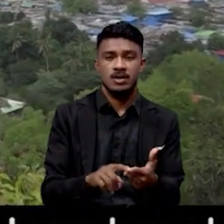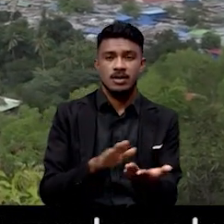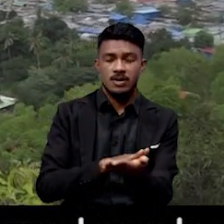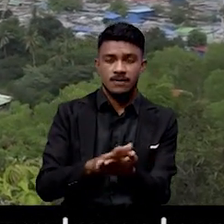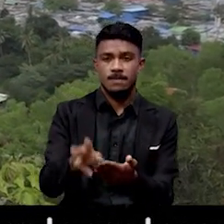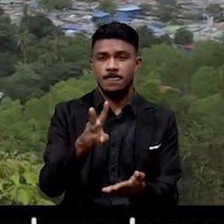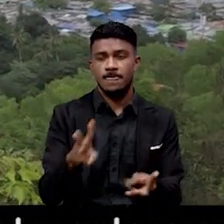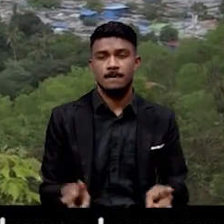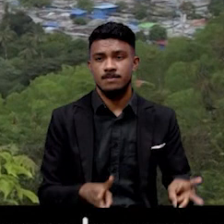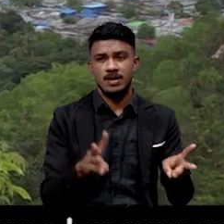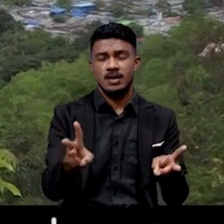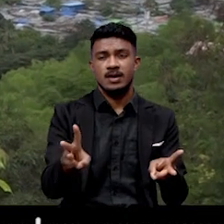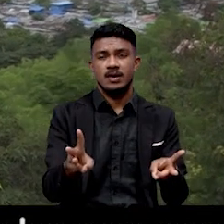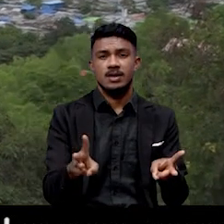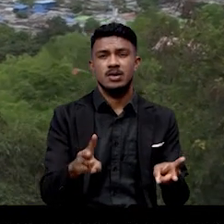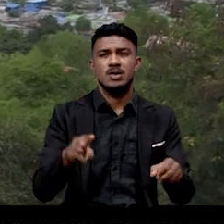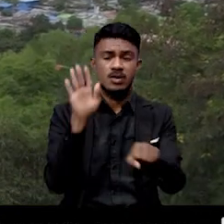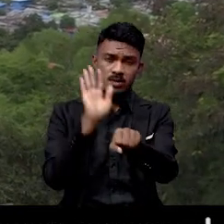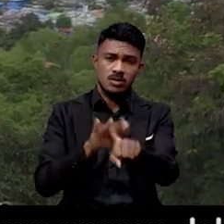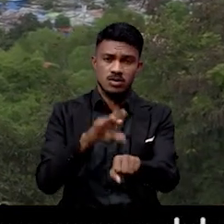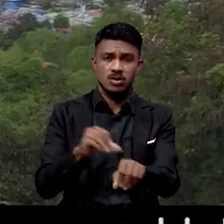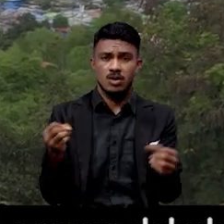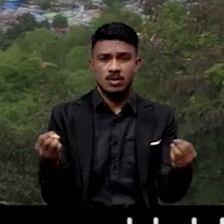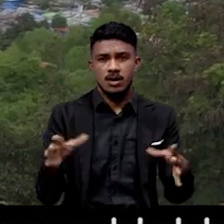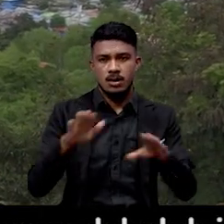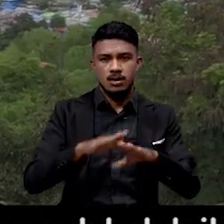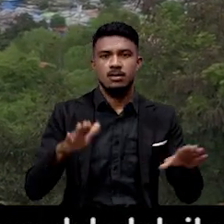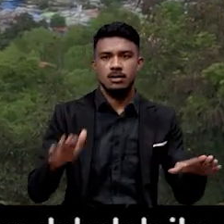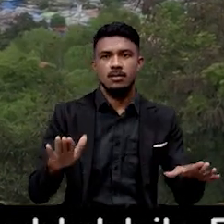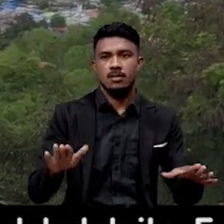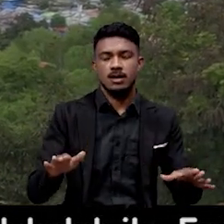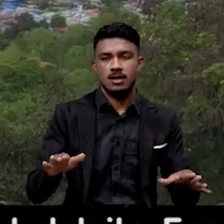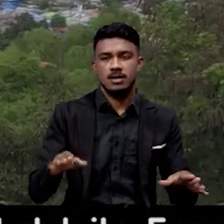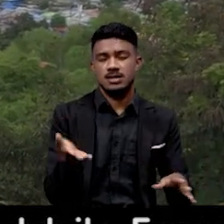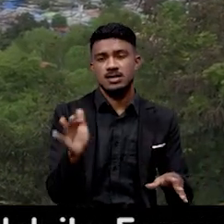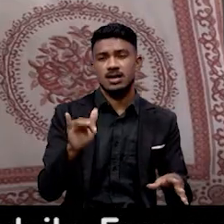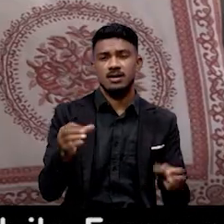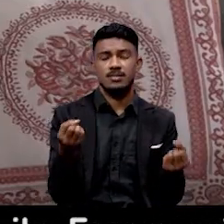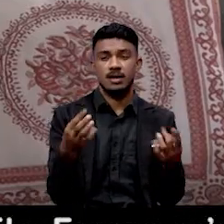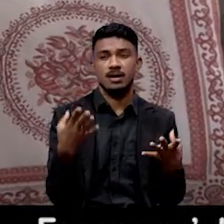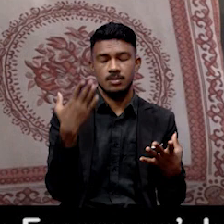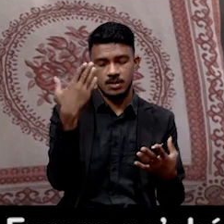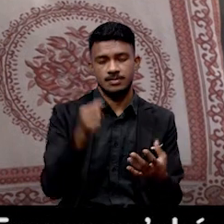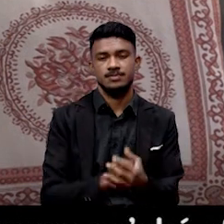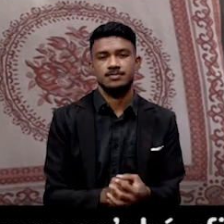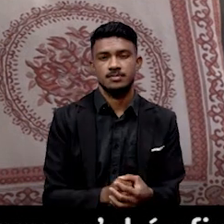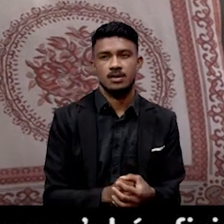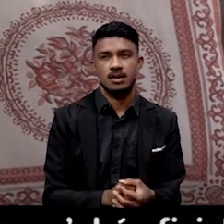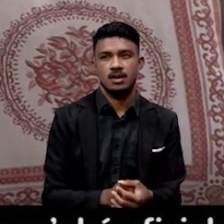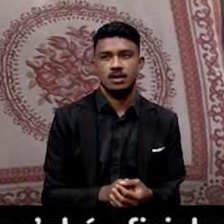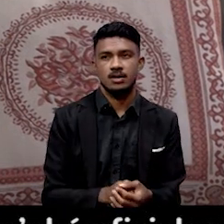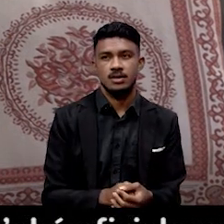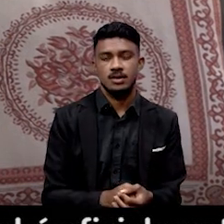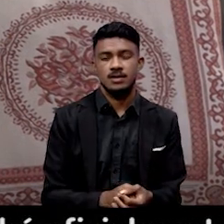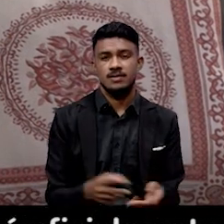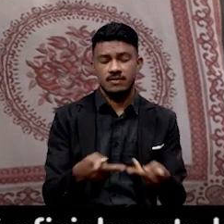um barco da Deves, Susu, barco, é uma barco, malária, altura, barco da Deves, de areia, barco da Deves, né? De maneira que a cidade de